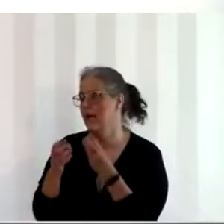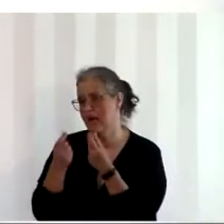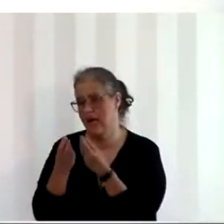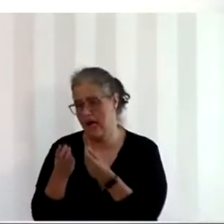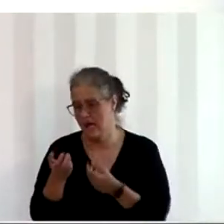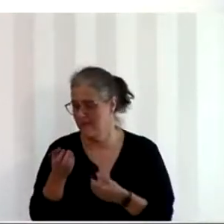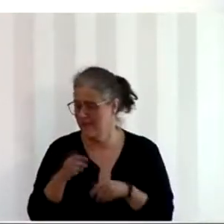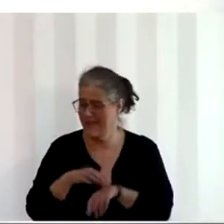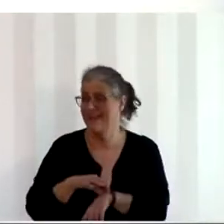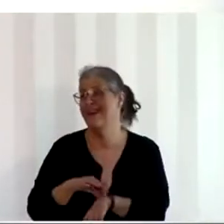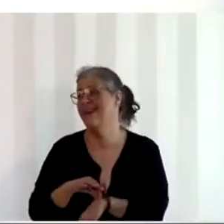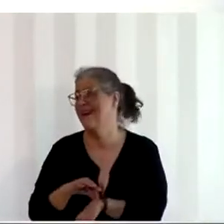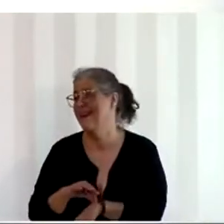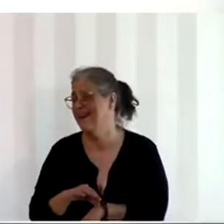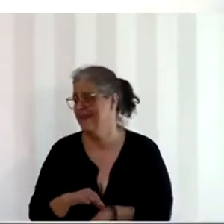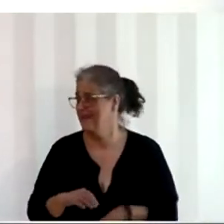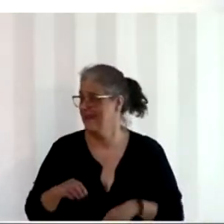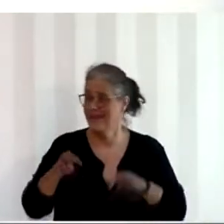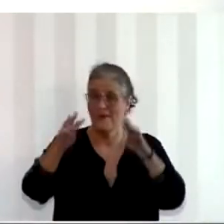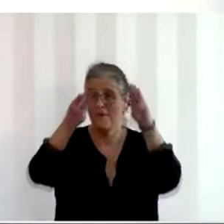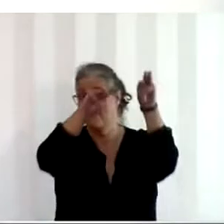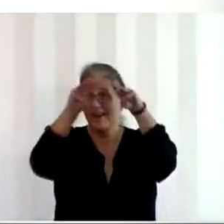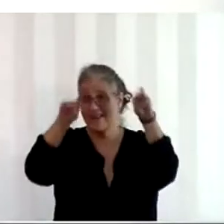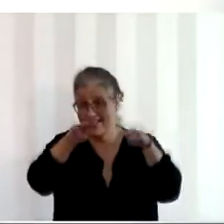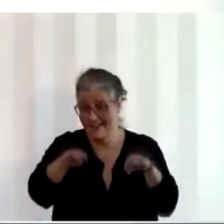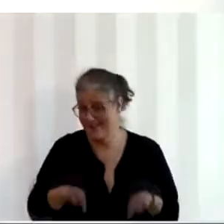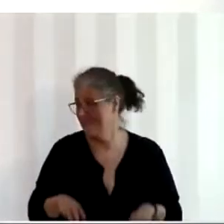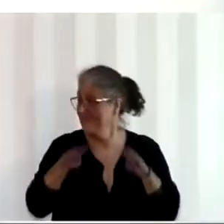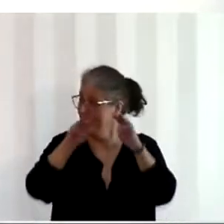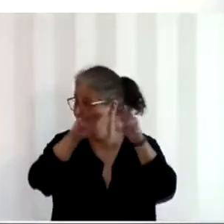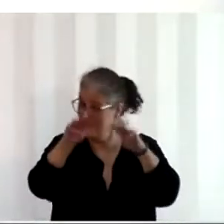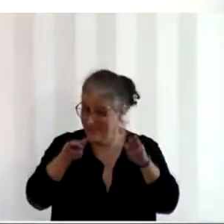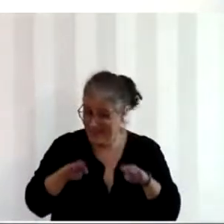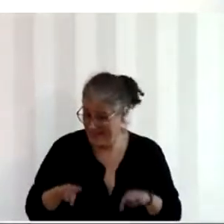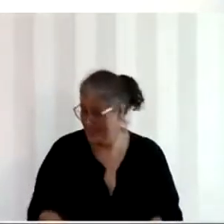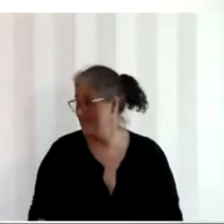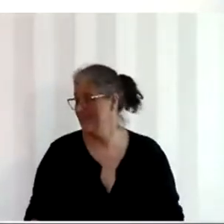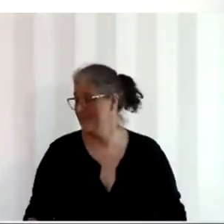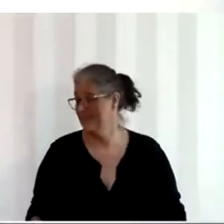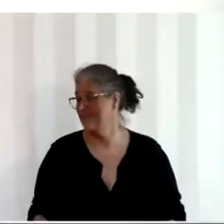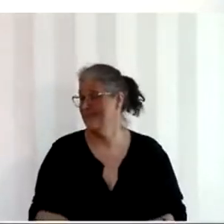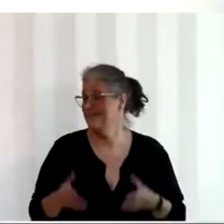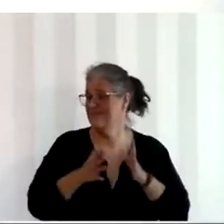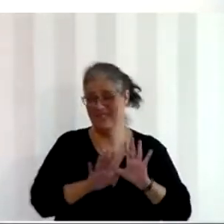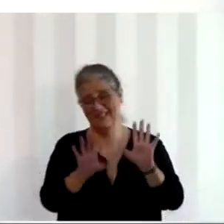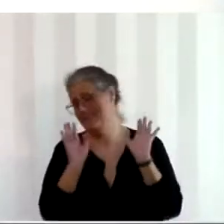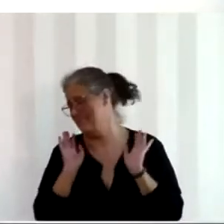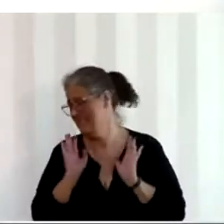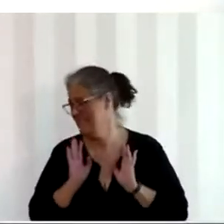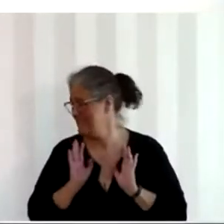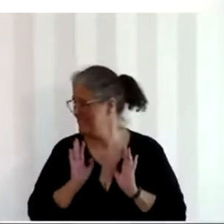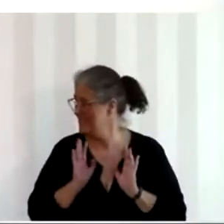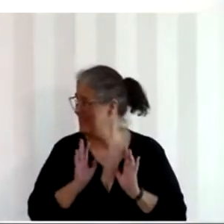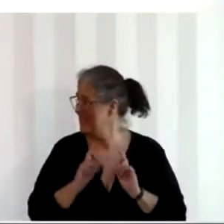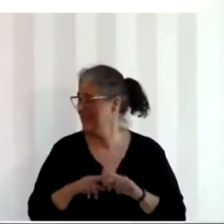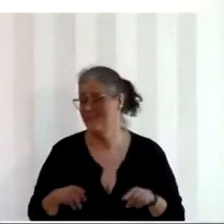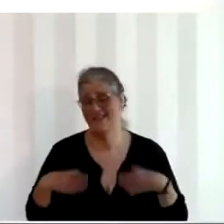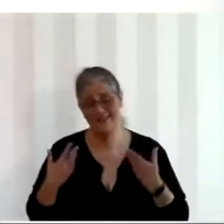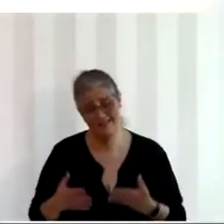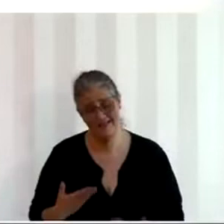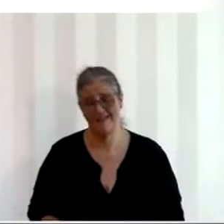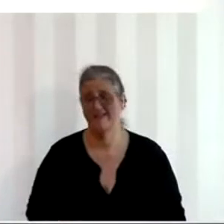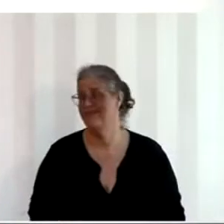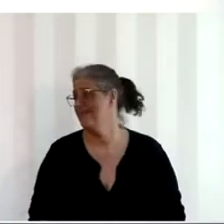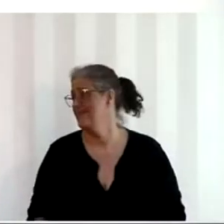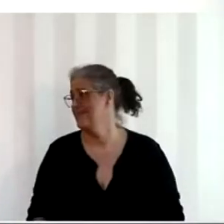muitas vezes mandou. Deus chega a dizer que eles comeriam carne, até as carnes saindo pelas suas narizes, tamanha era a murmuração do povo.